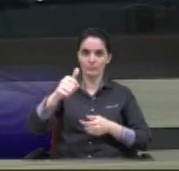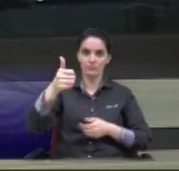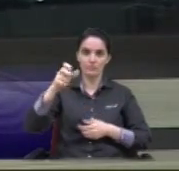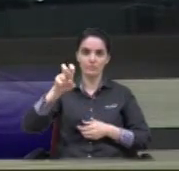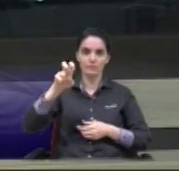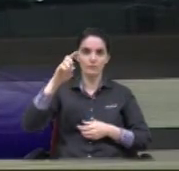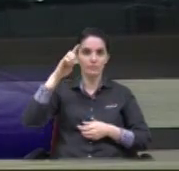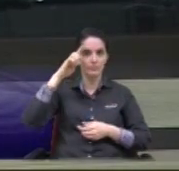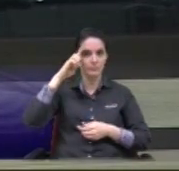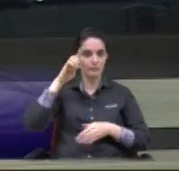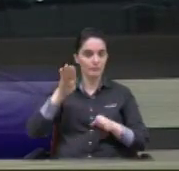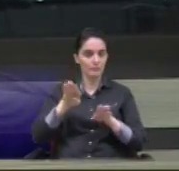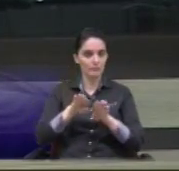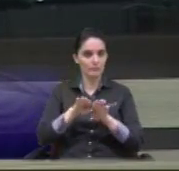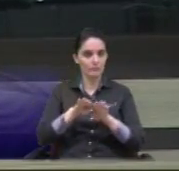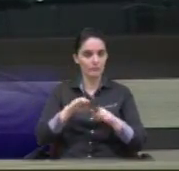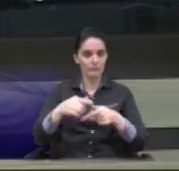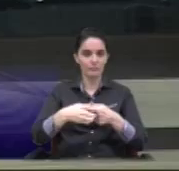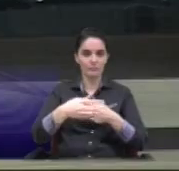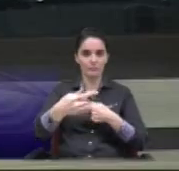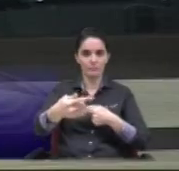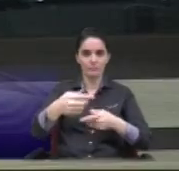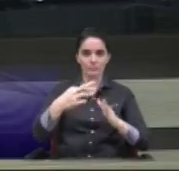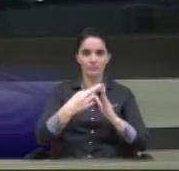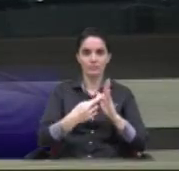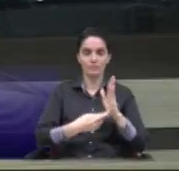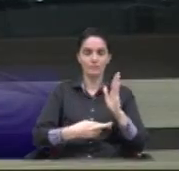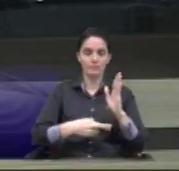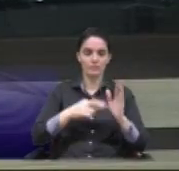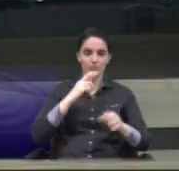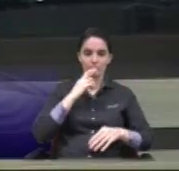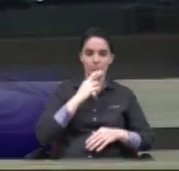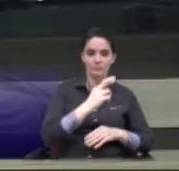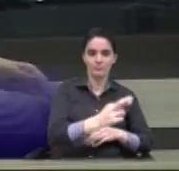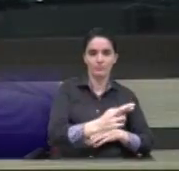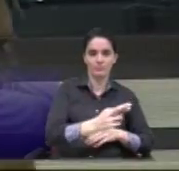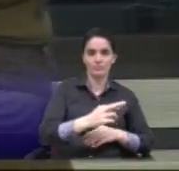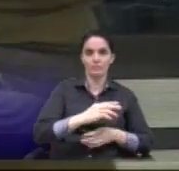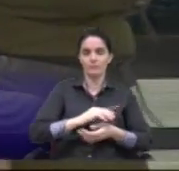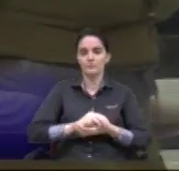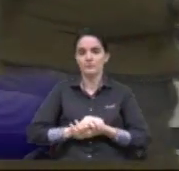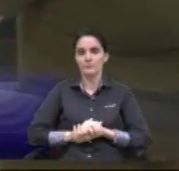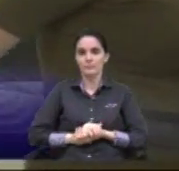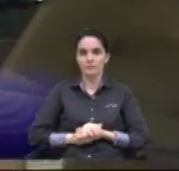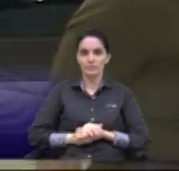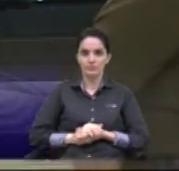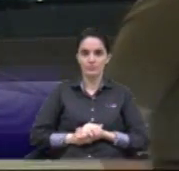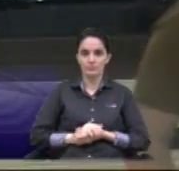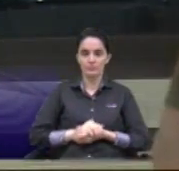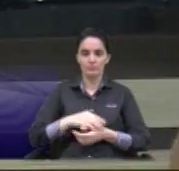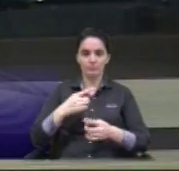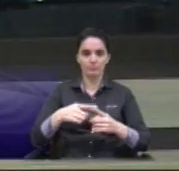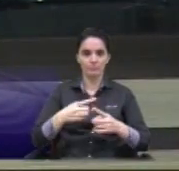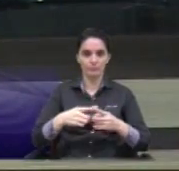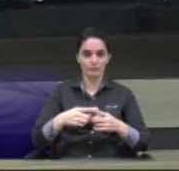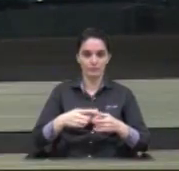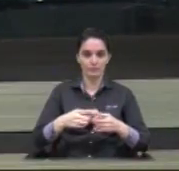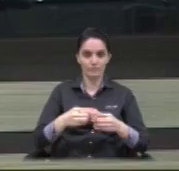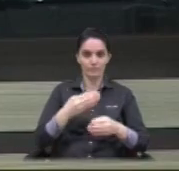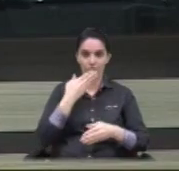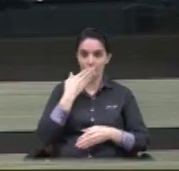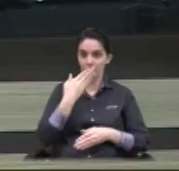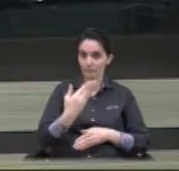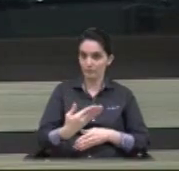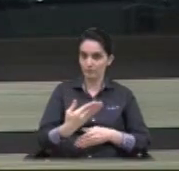dias, além do prazo regimental, com o objetivo de responder os ofícios abaixo descritos, em virtude do assunto constante do requerimento